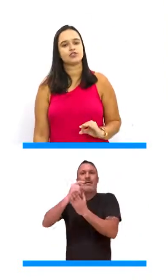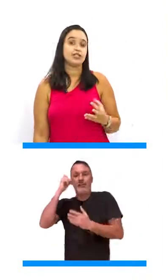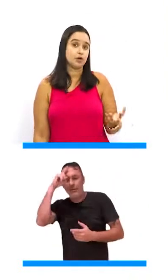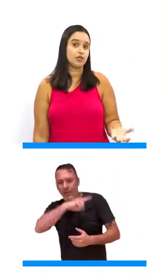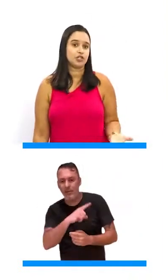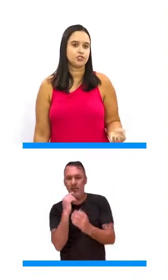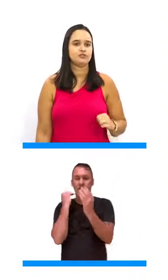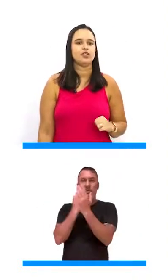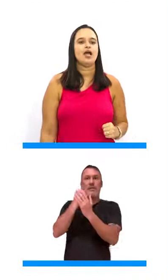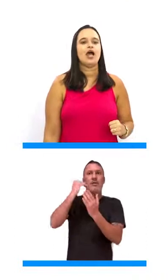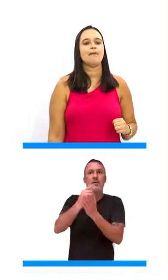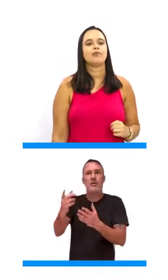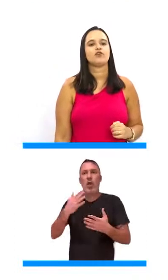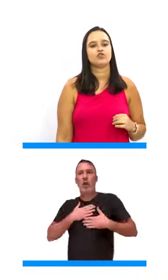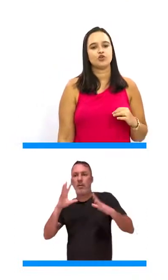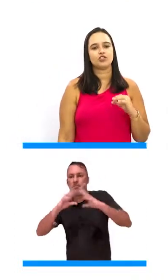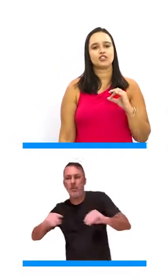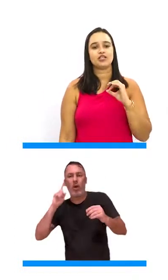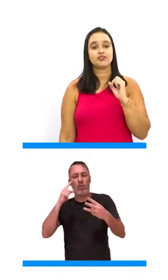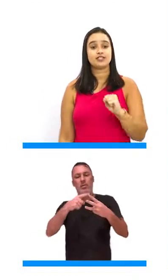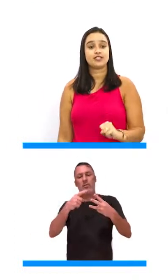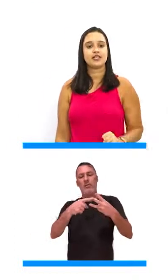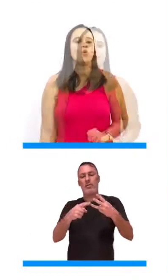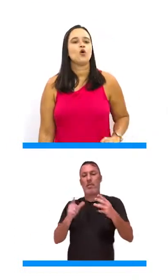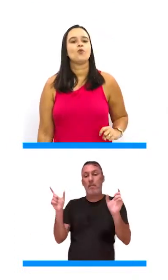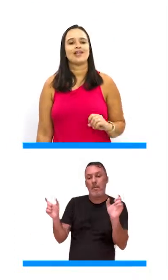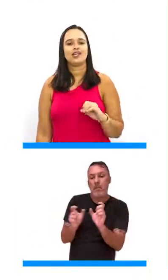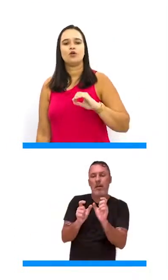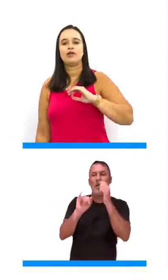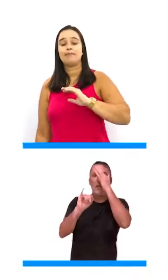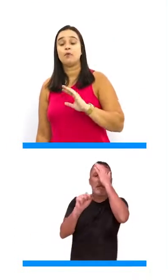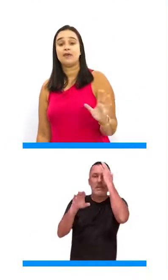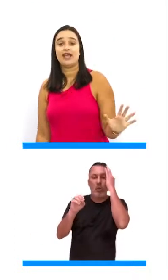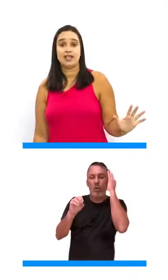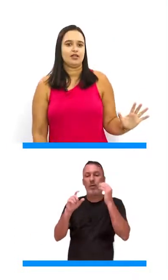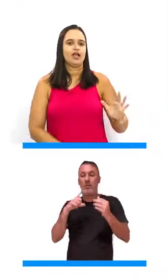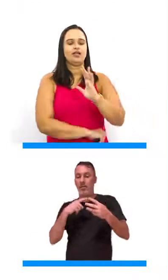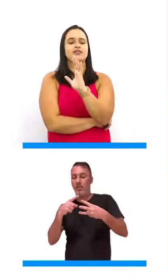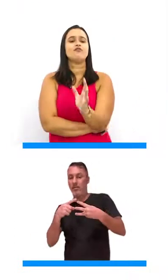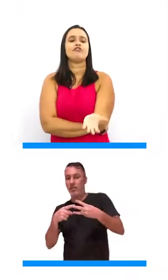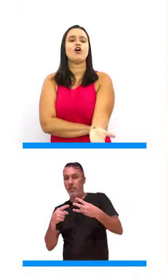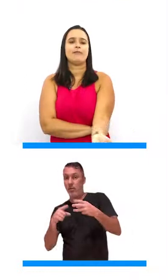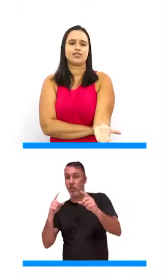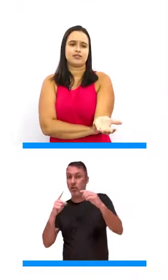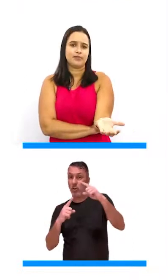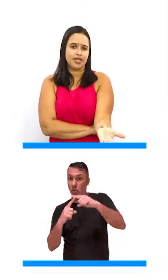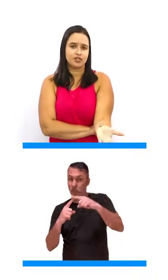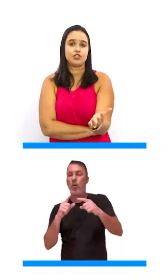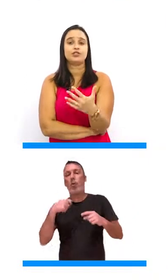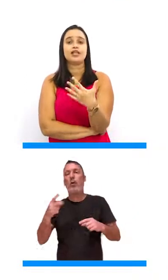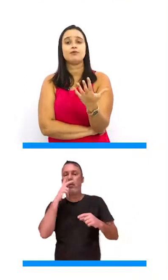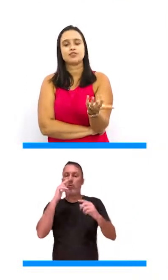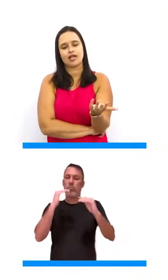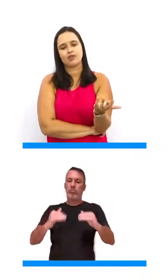existe. E é um adjetivo. A prova de hoje está dificílima. Ou aquele homem é paupérrimo, né? São formas também